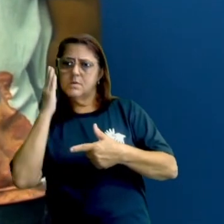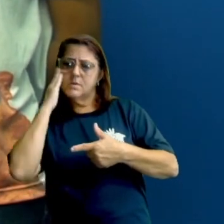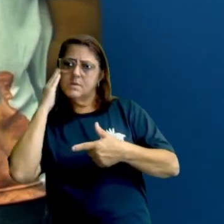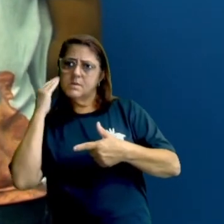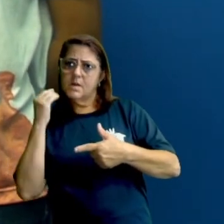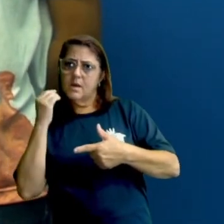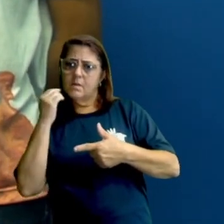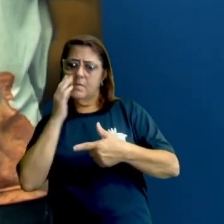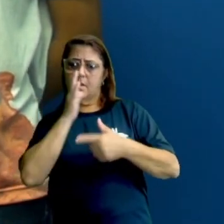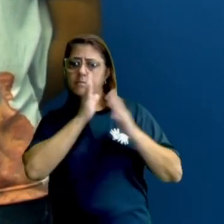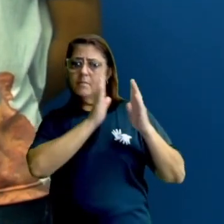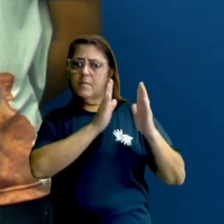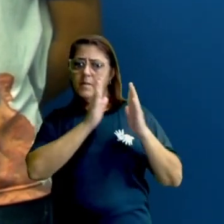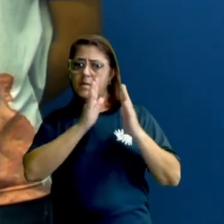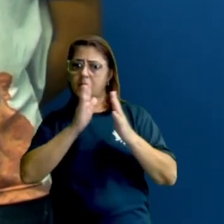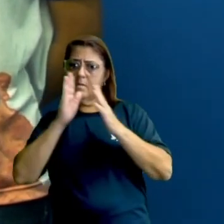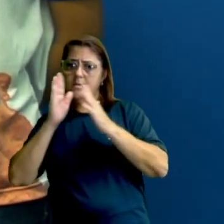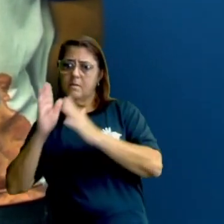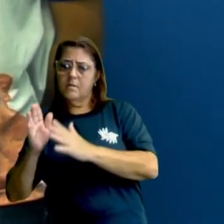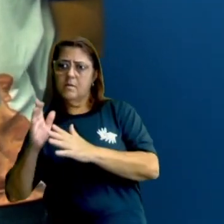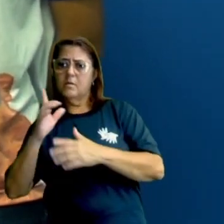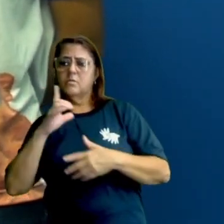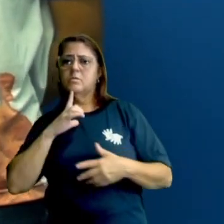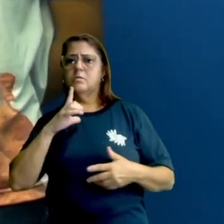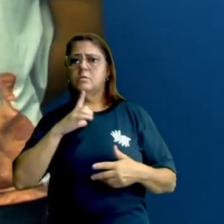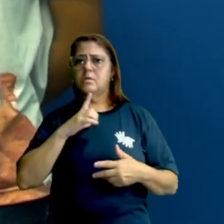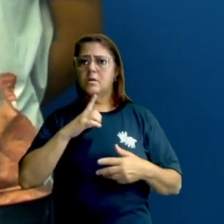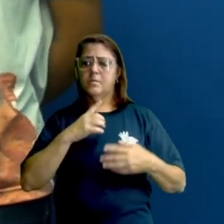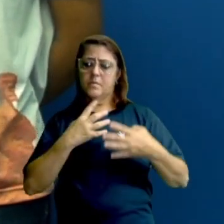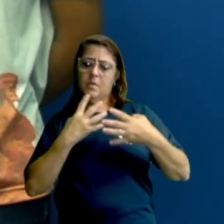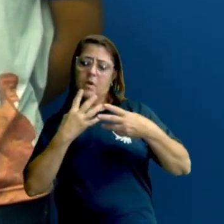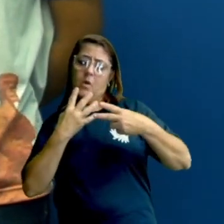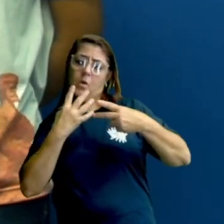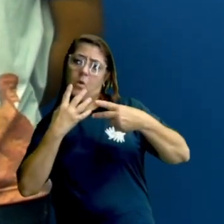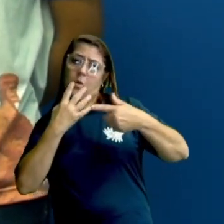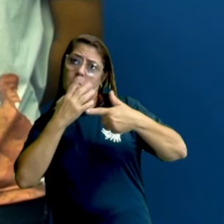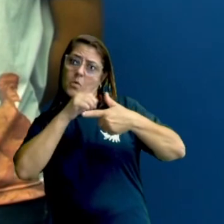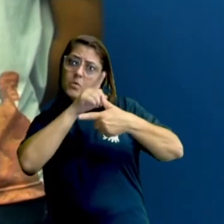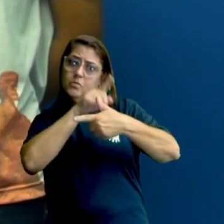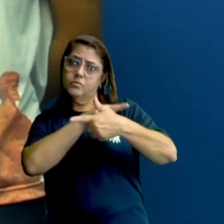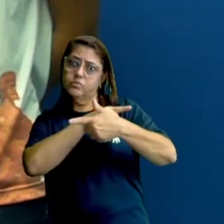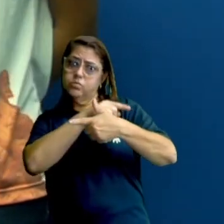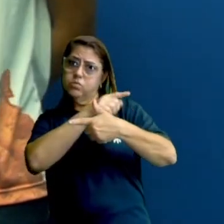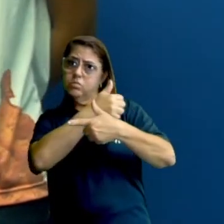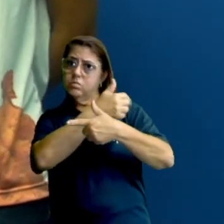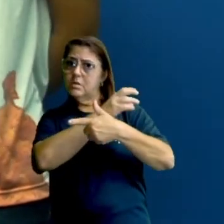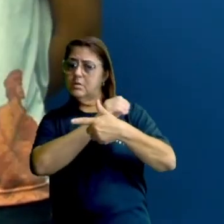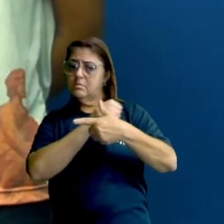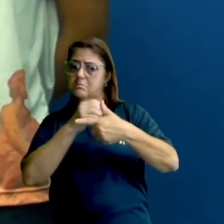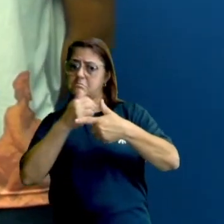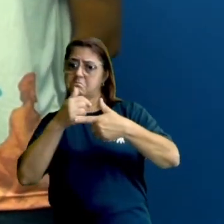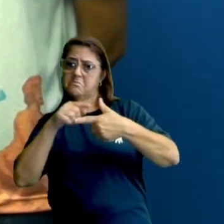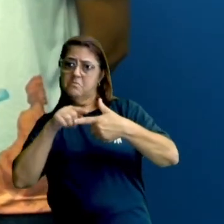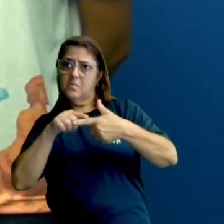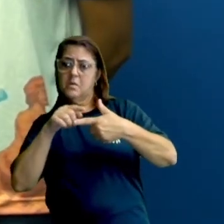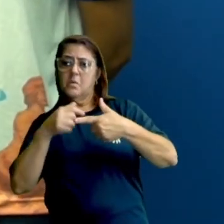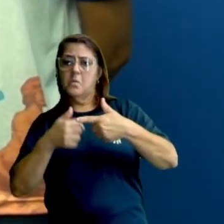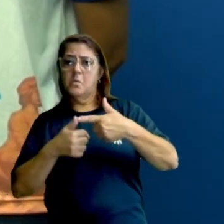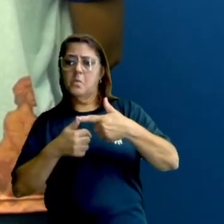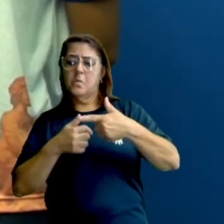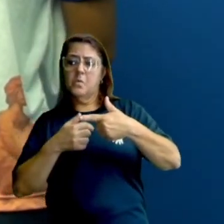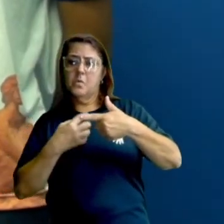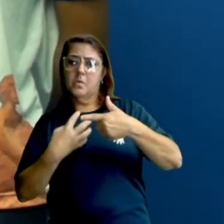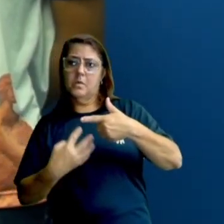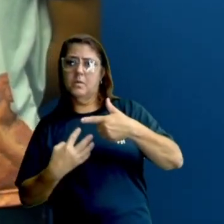que cada caixa dessa vai ficar com 4 lápis. Então, ó, a gente,